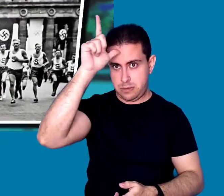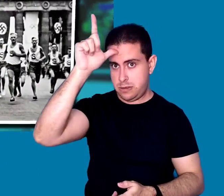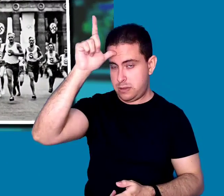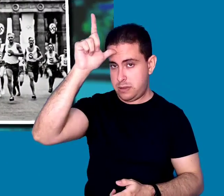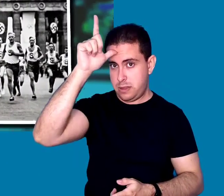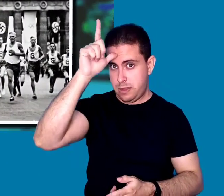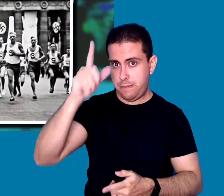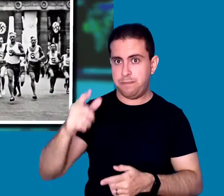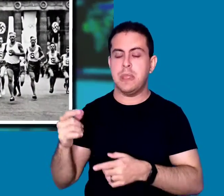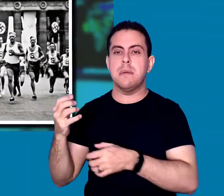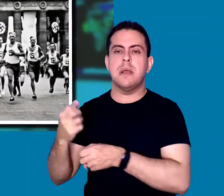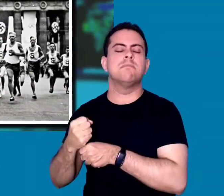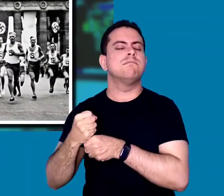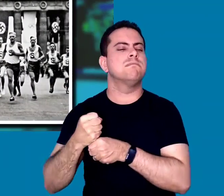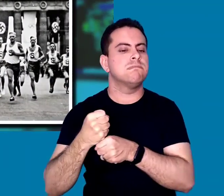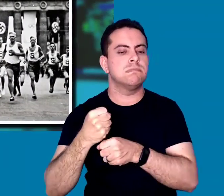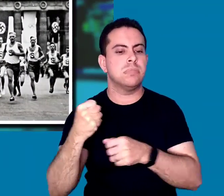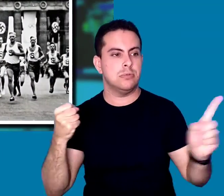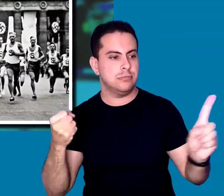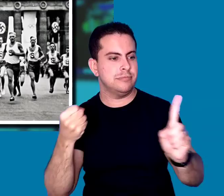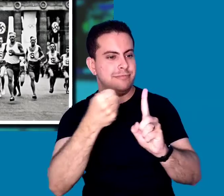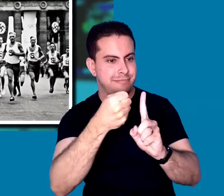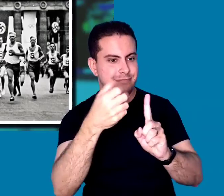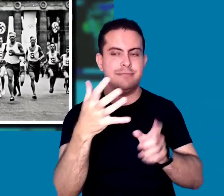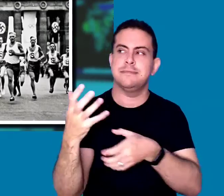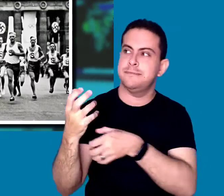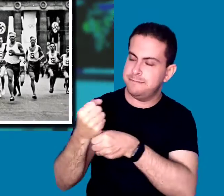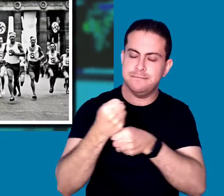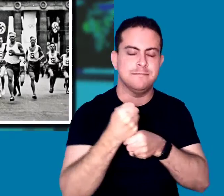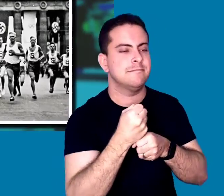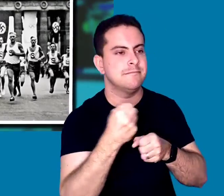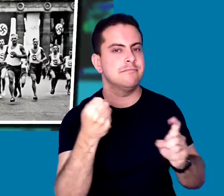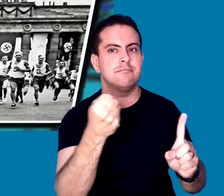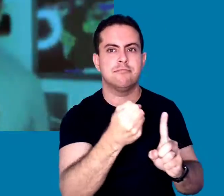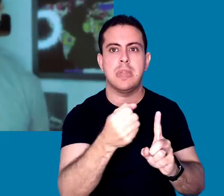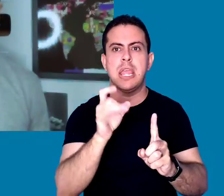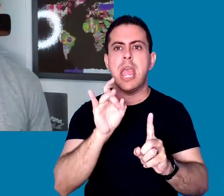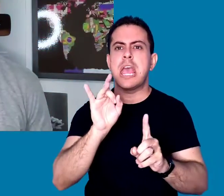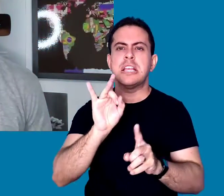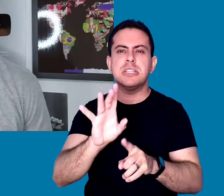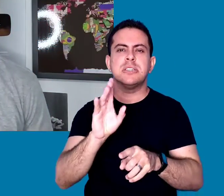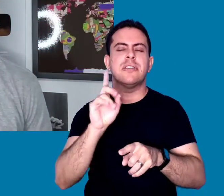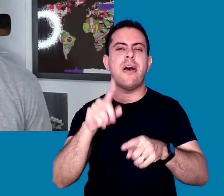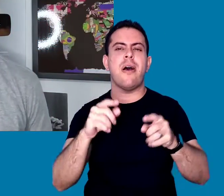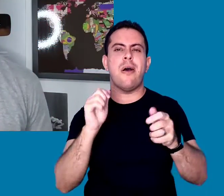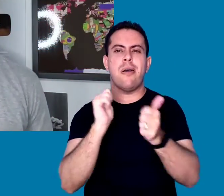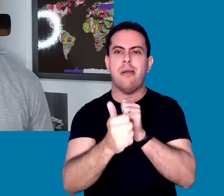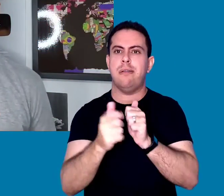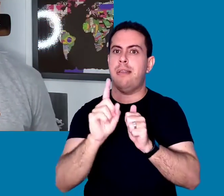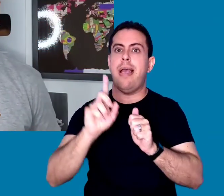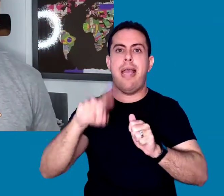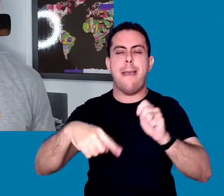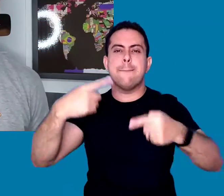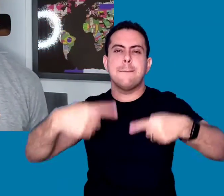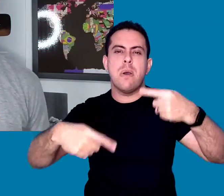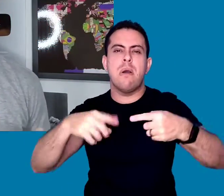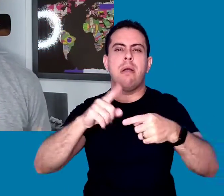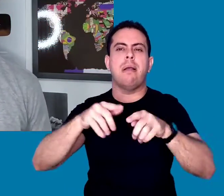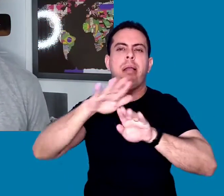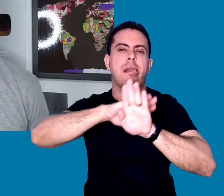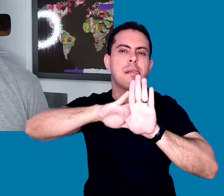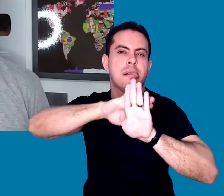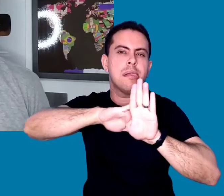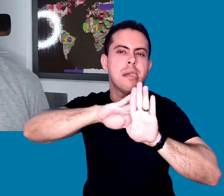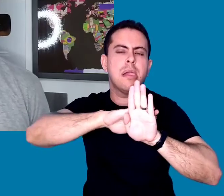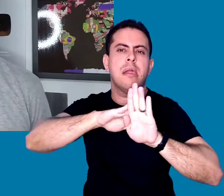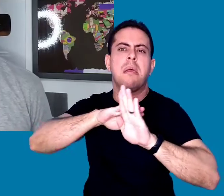desse revezamento foi muito mais que um ato esportivo, foi na verdade um ato político e ideológico, uma vez que passou a ser